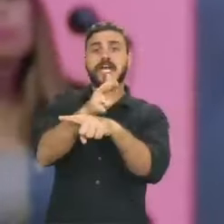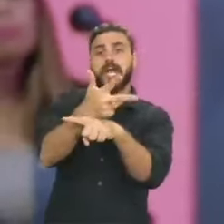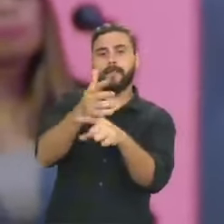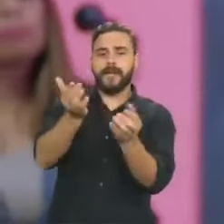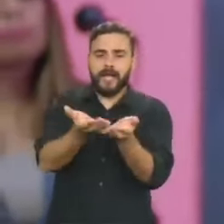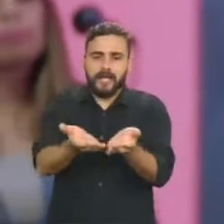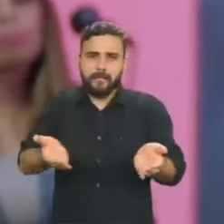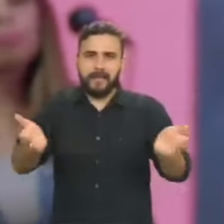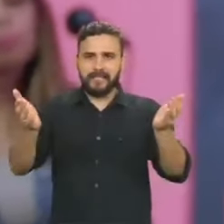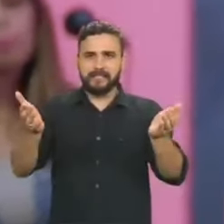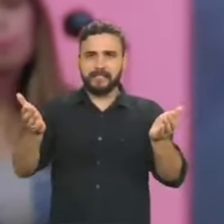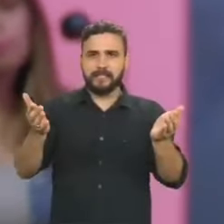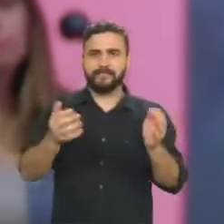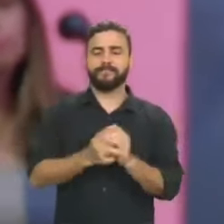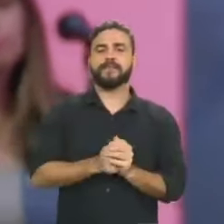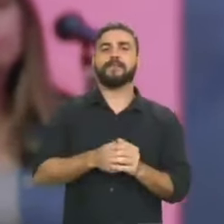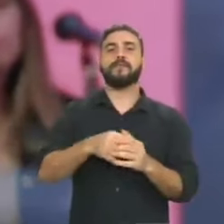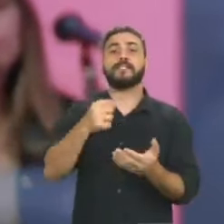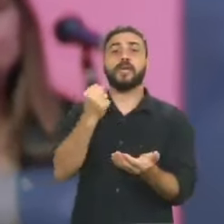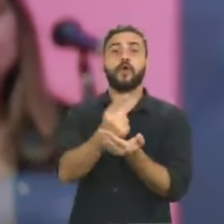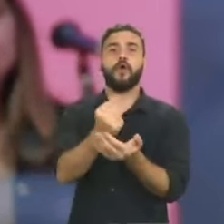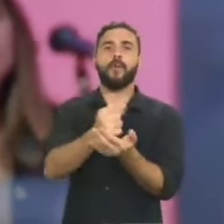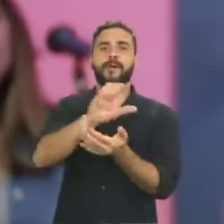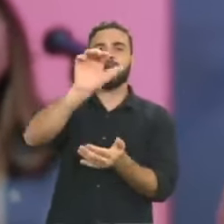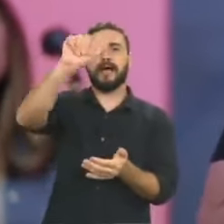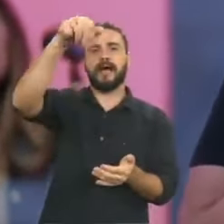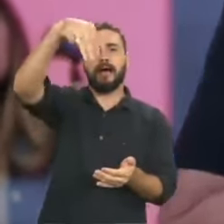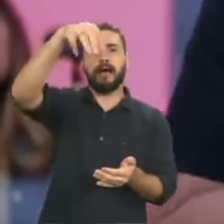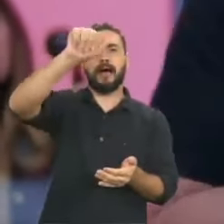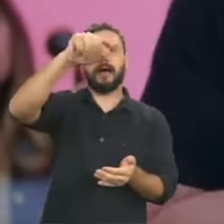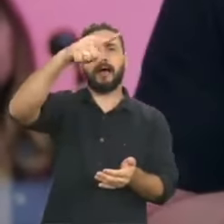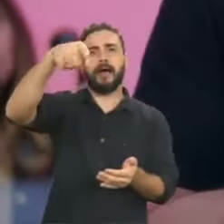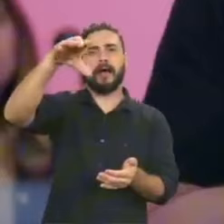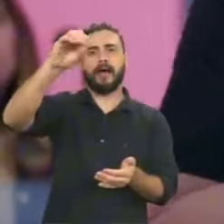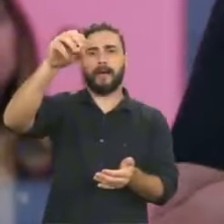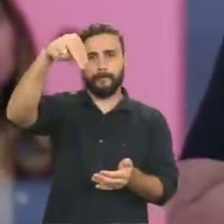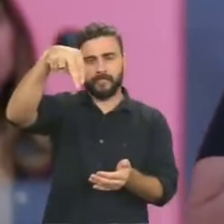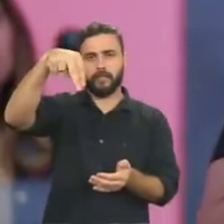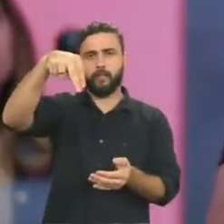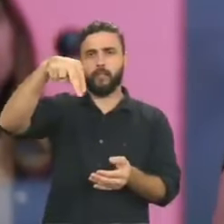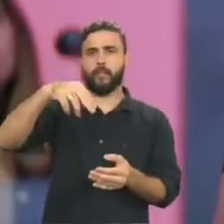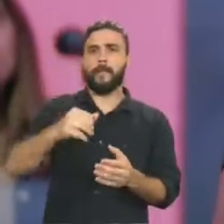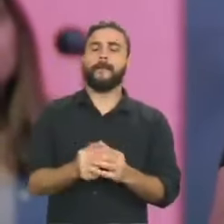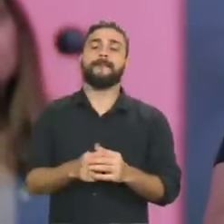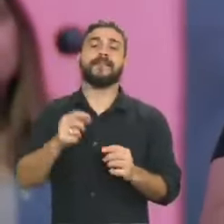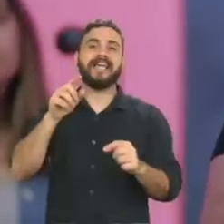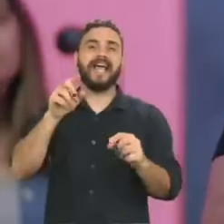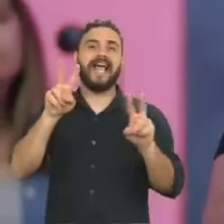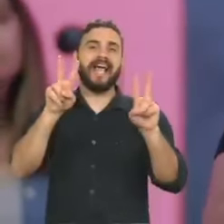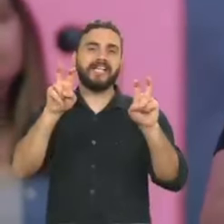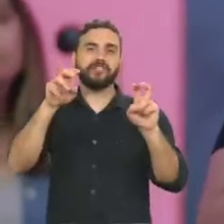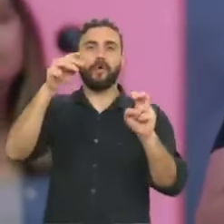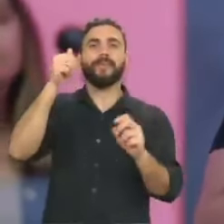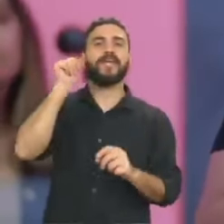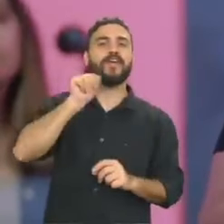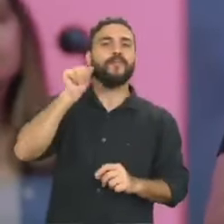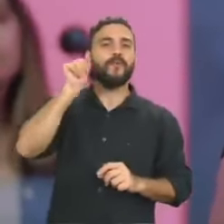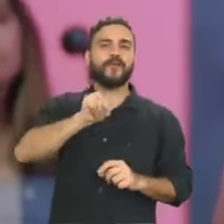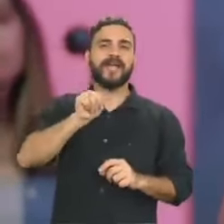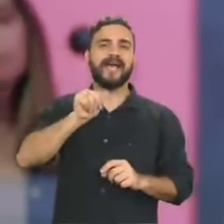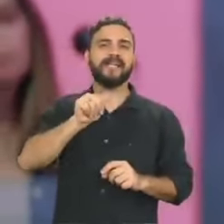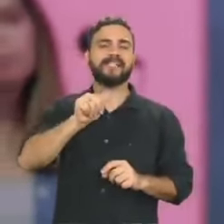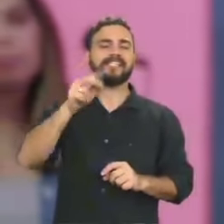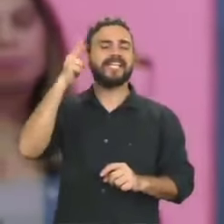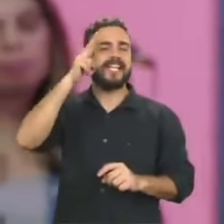também na Amazon. Ela aqui, ela traz um retrato incrível da biografia de mulheres que fizeram a